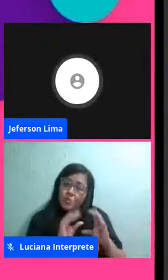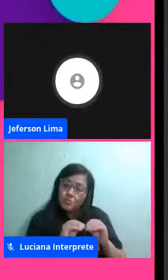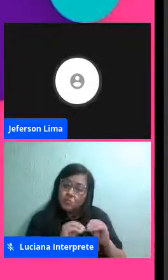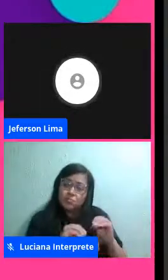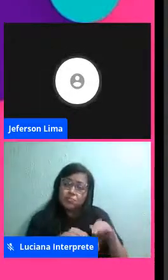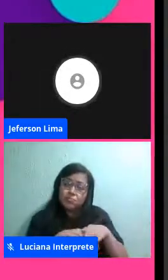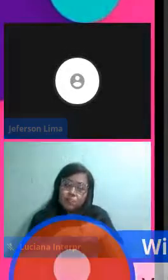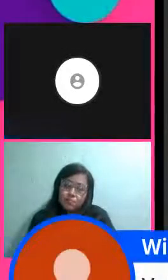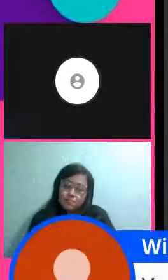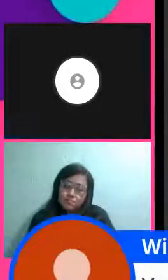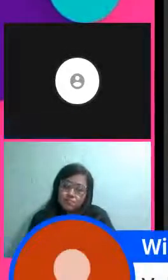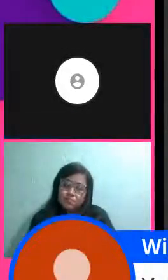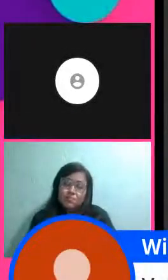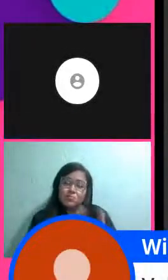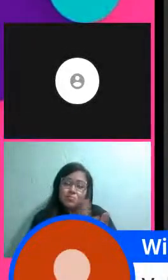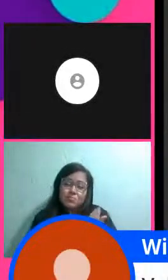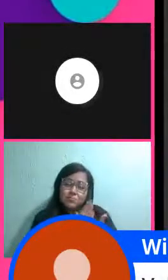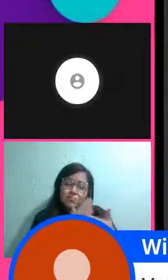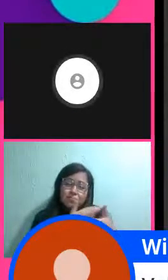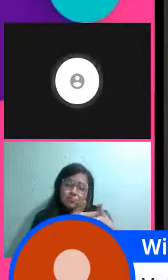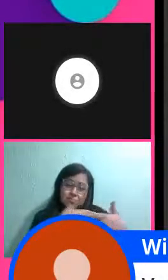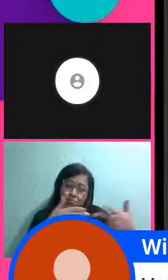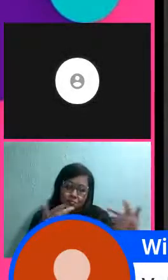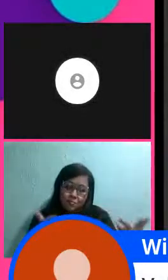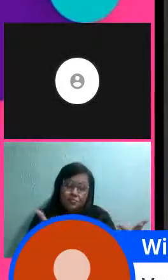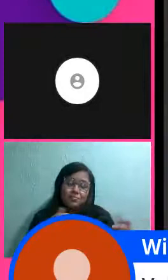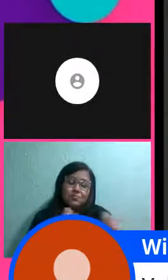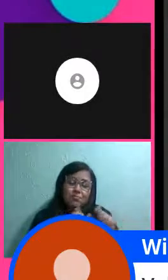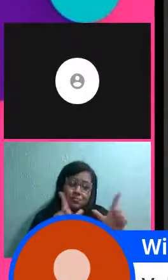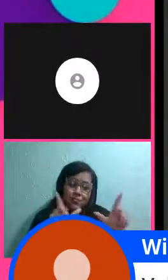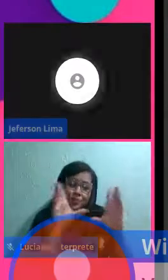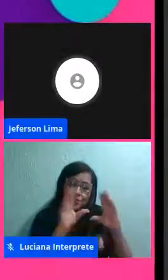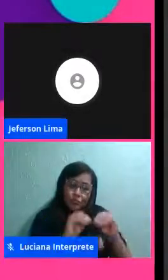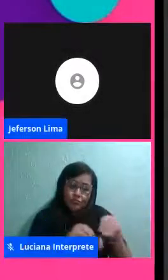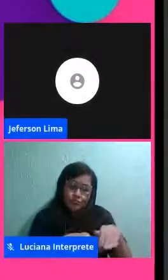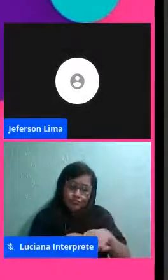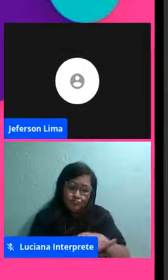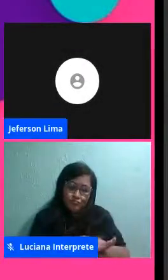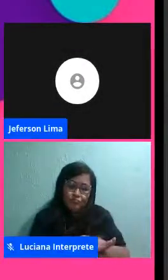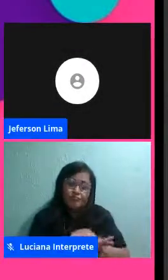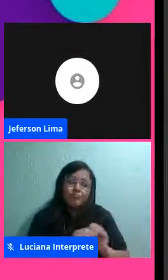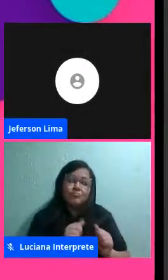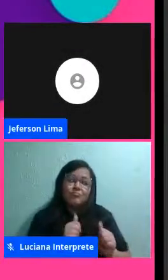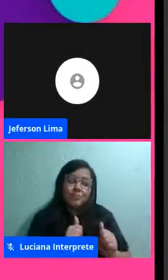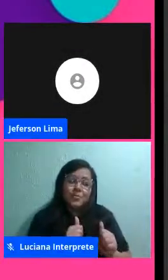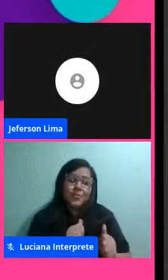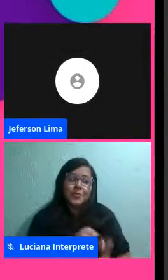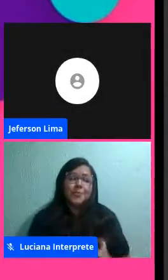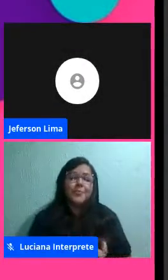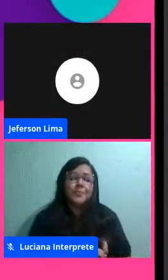que estão abertas. Não, tudo bem, pode ficar assim.